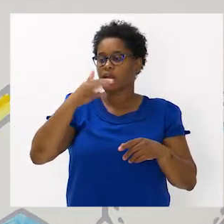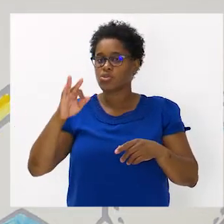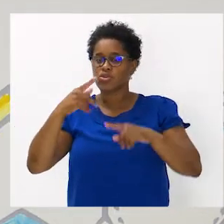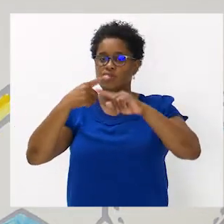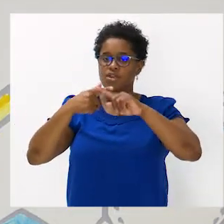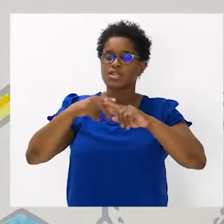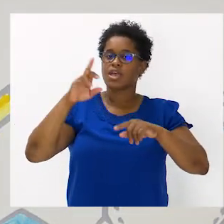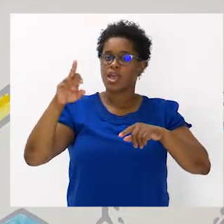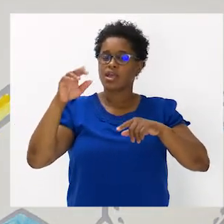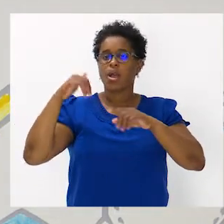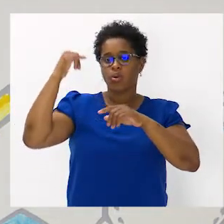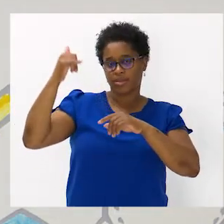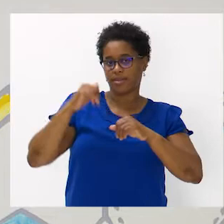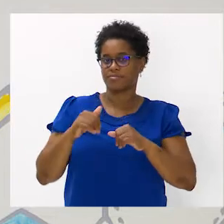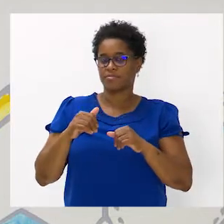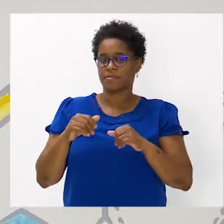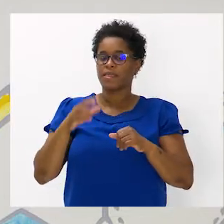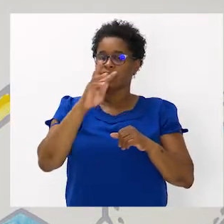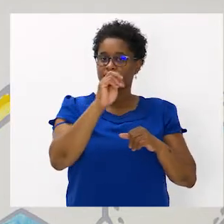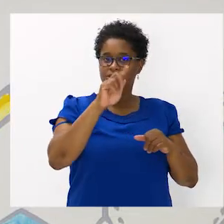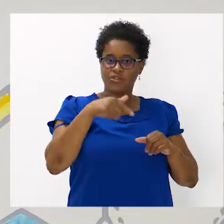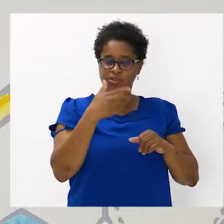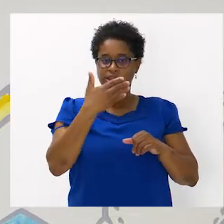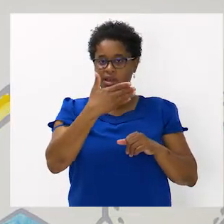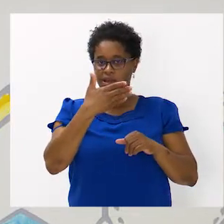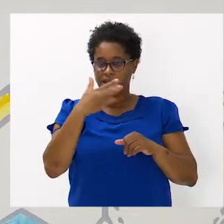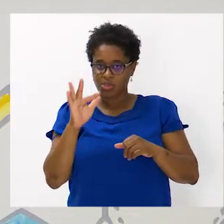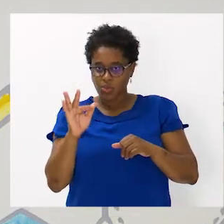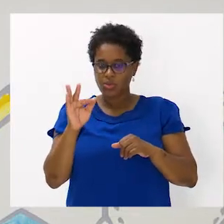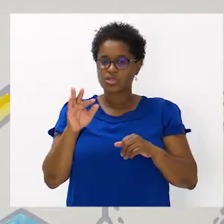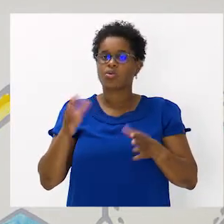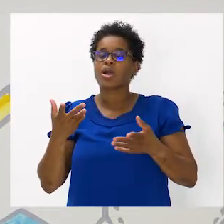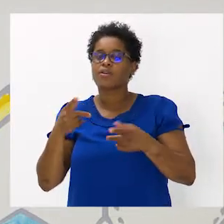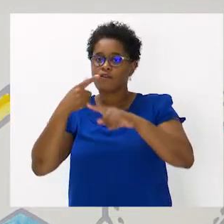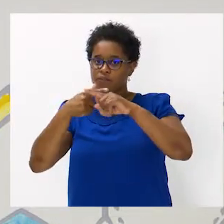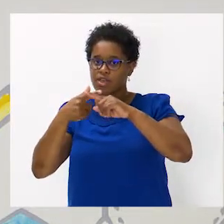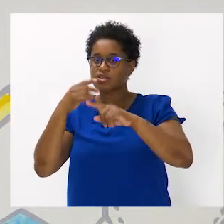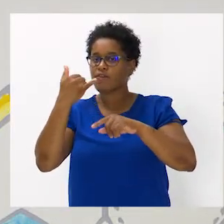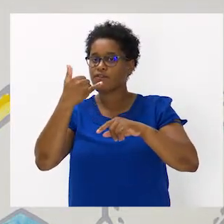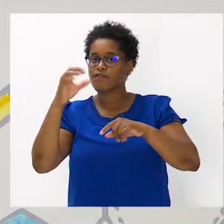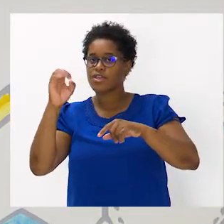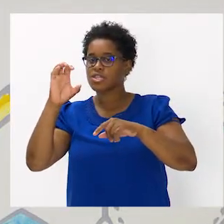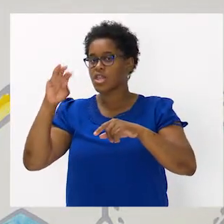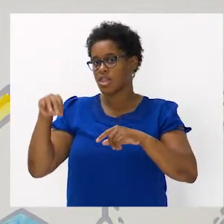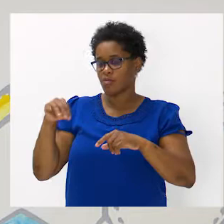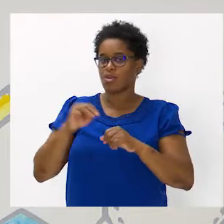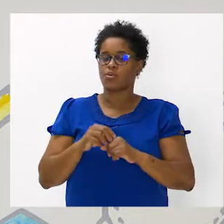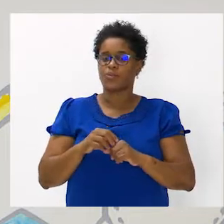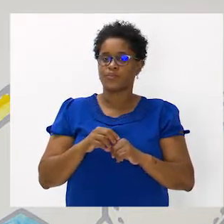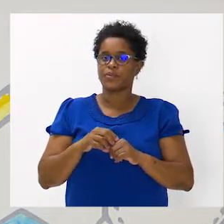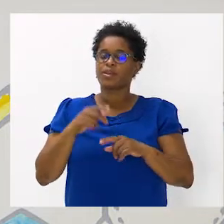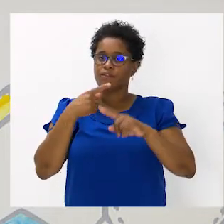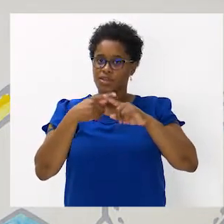3,14 vezes raio ao quadrado. Então, é 3,14. Quando é que é raio? Muito bem, 20 centímetros.